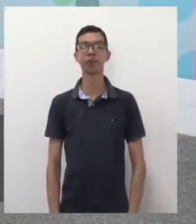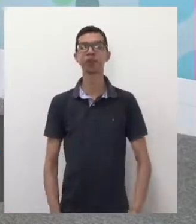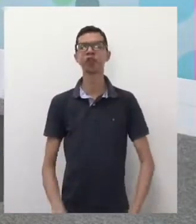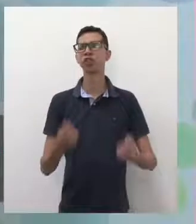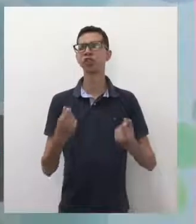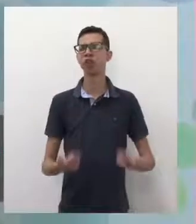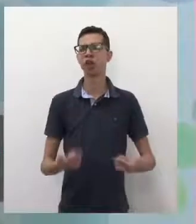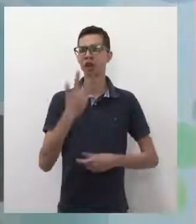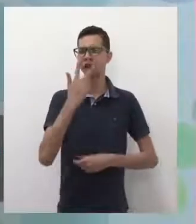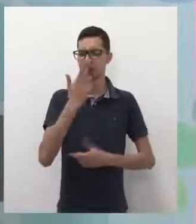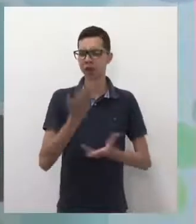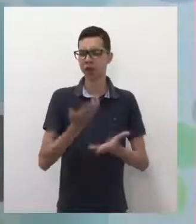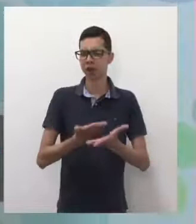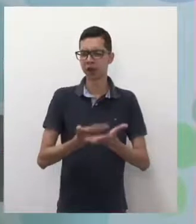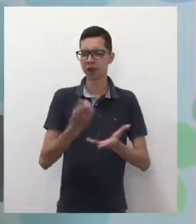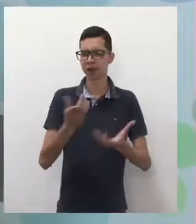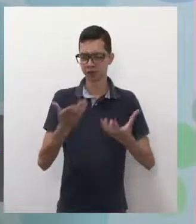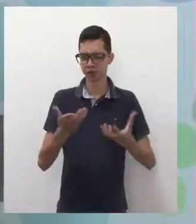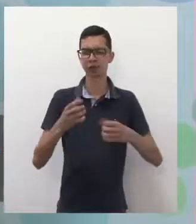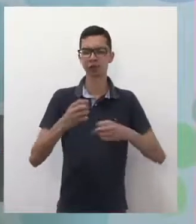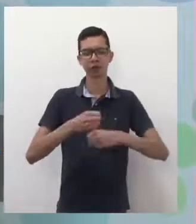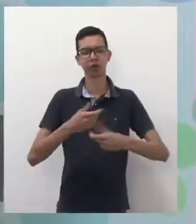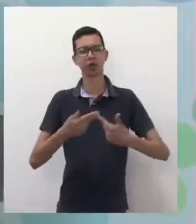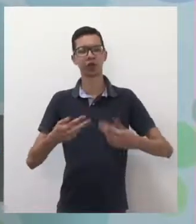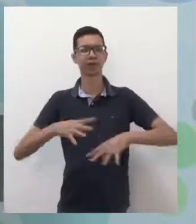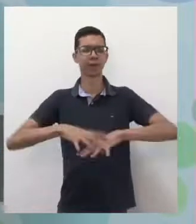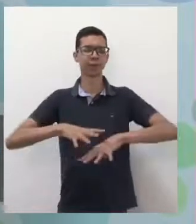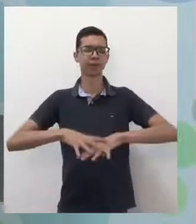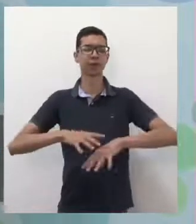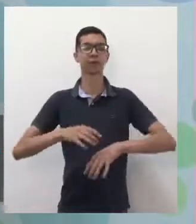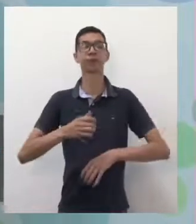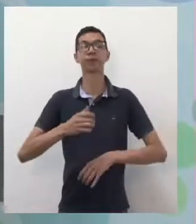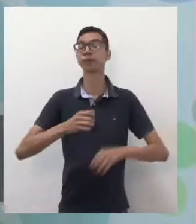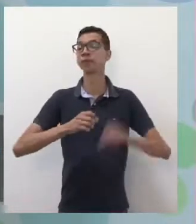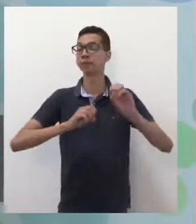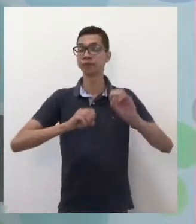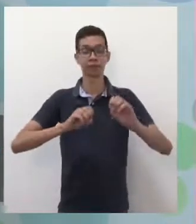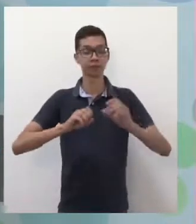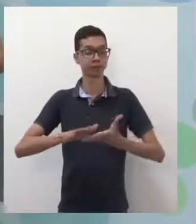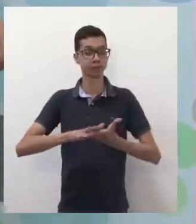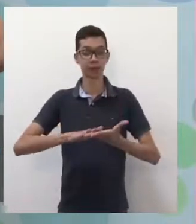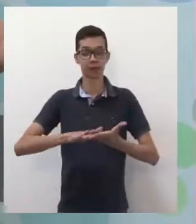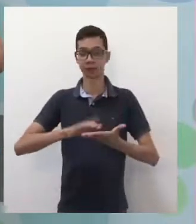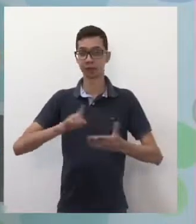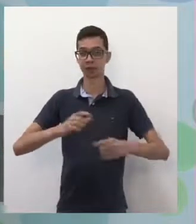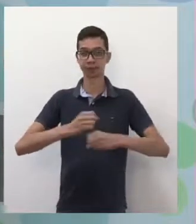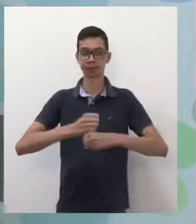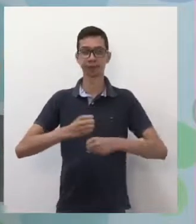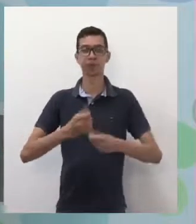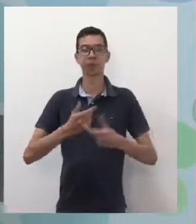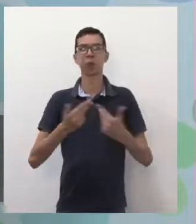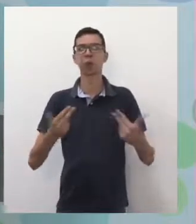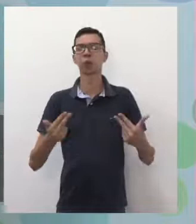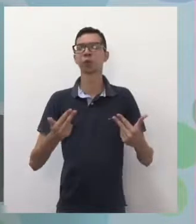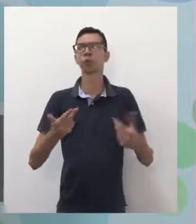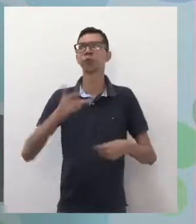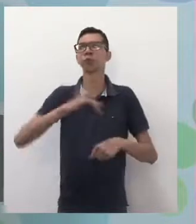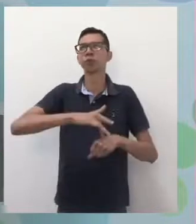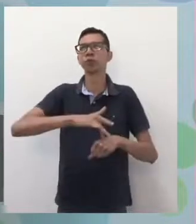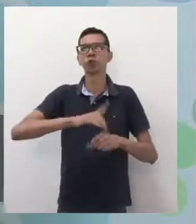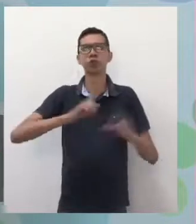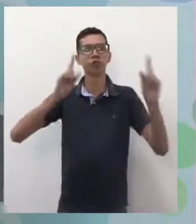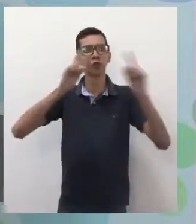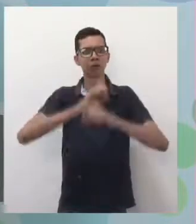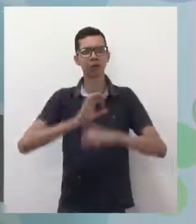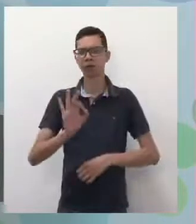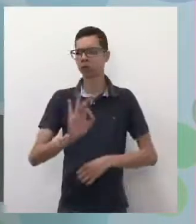aula, se você quiser aprender a fazer cálculo. A gente não vai ensinar você a fazer cálculos mirabolantes e tudo mais. É uma conta